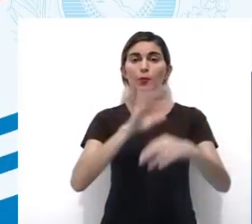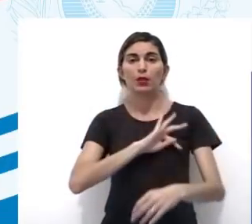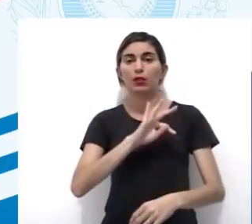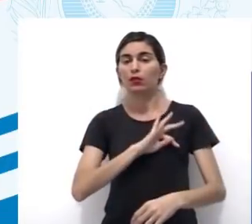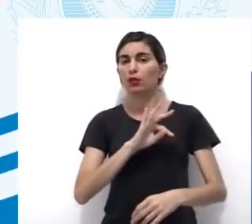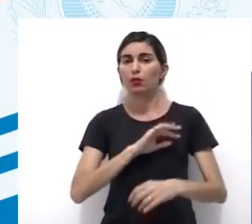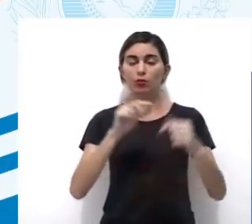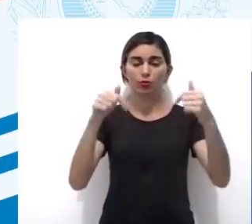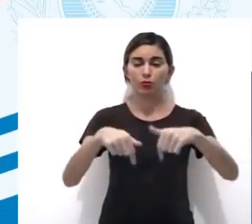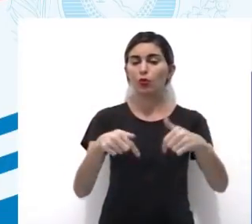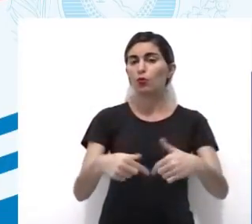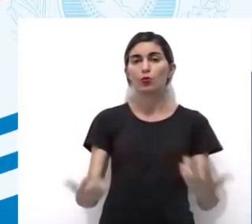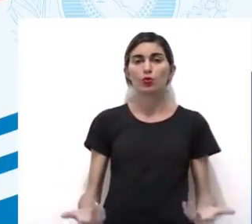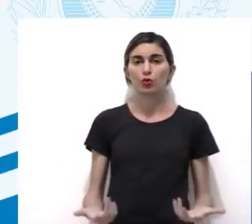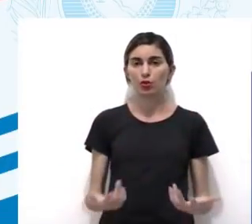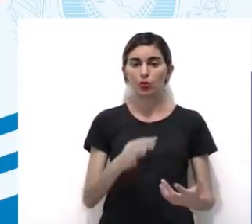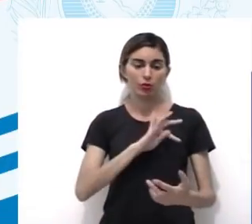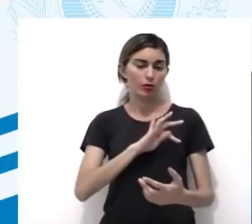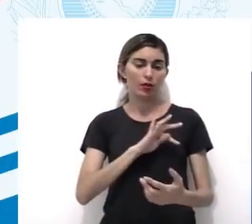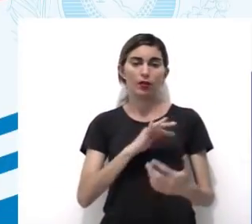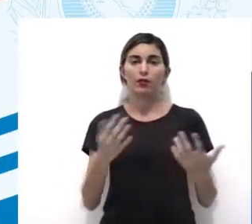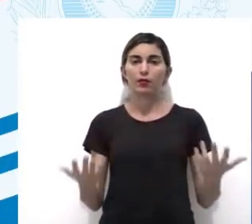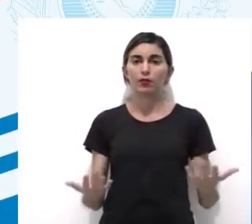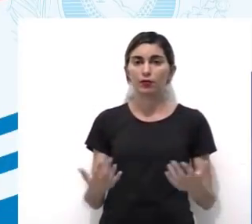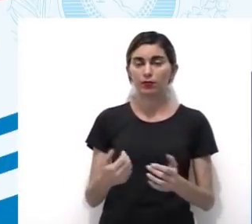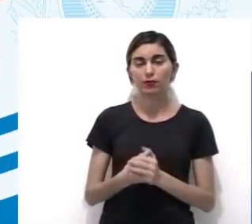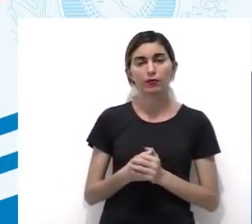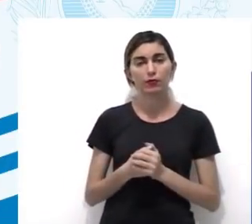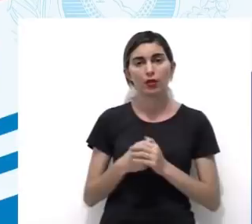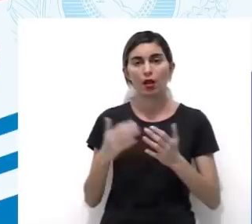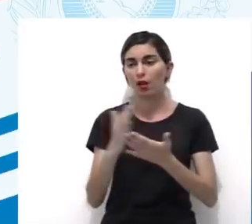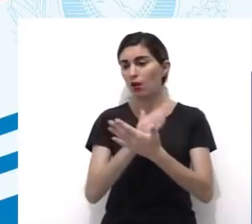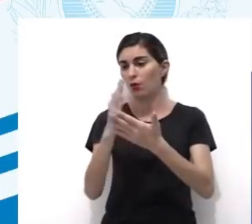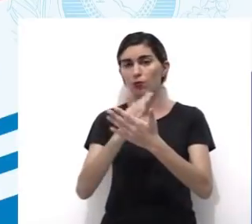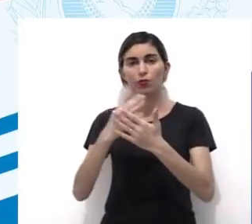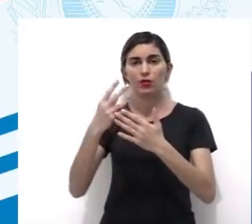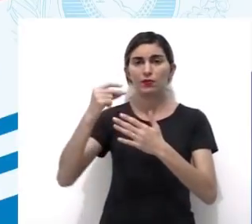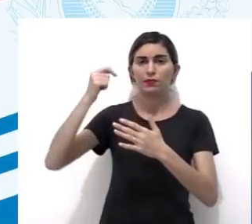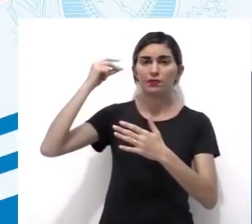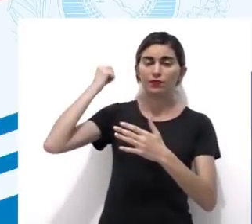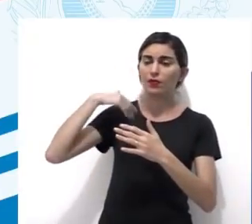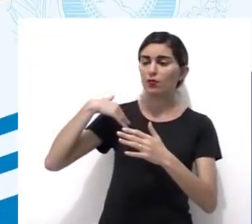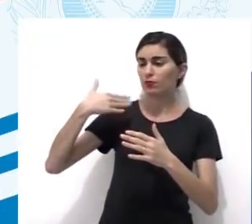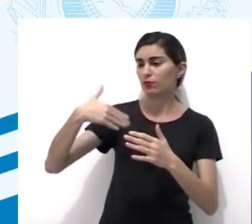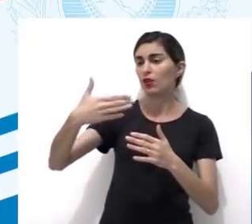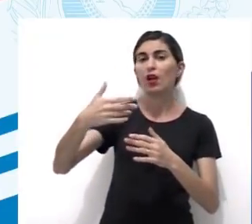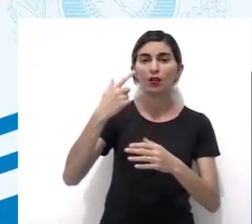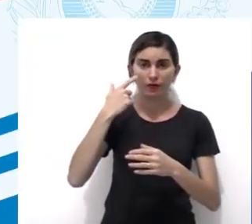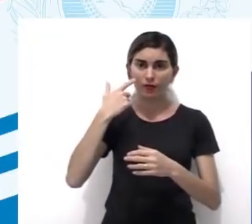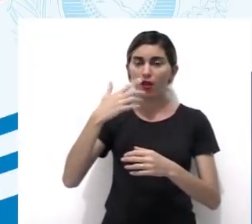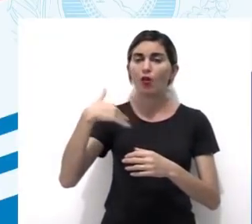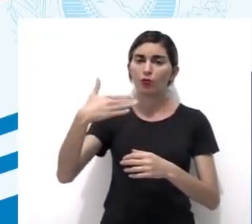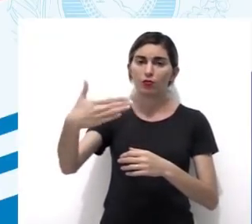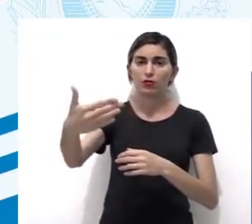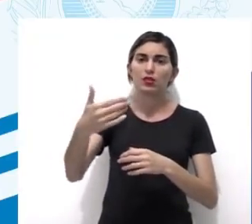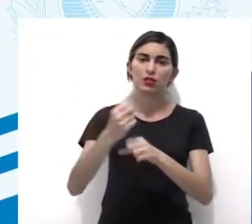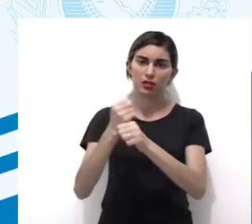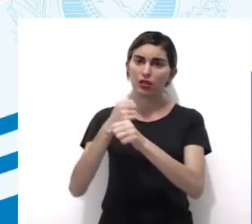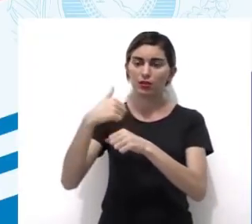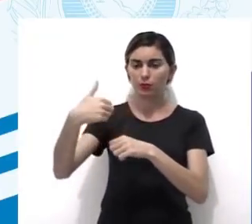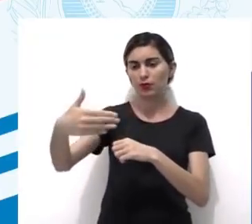técnico como a gente tem um desenvolvimento técnico hoje. Algumas décadas mais na frente, a gente vai ter,